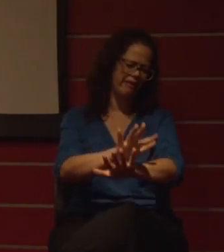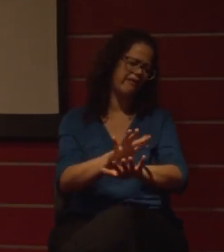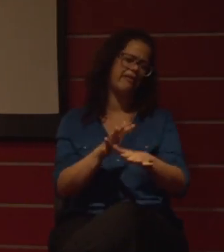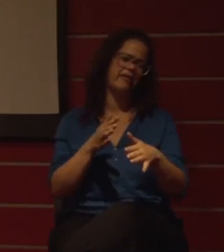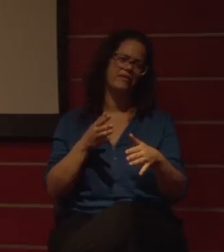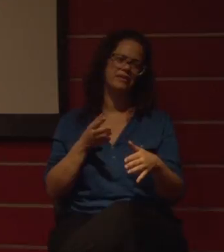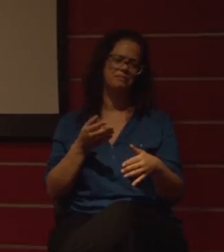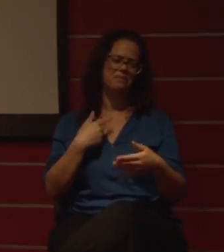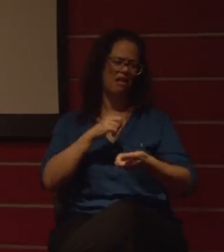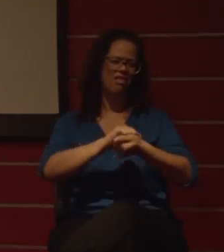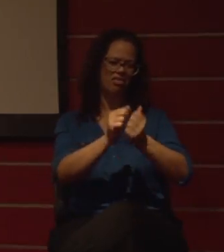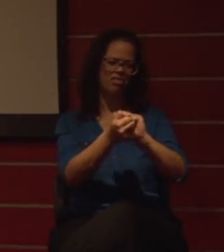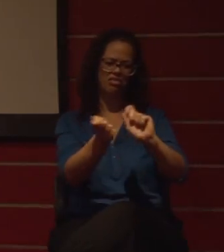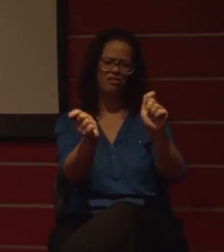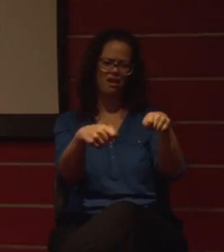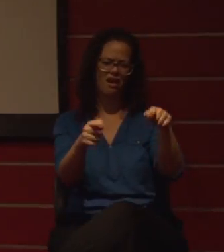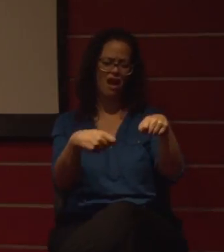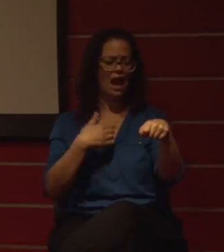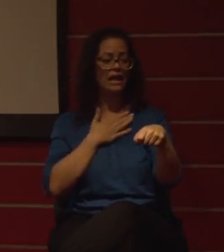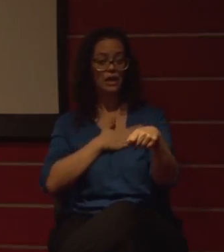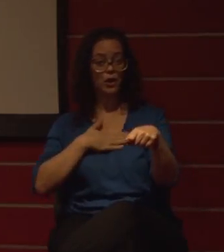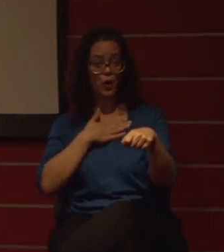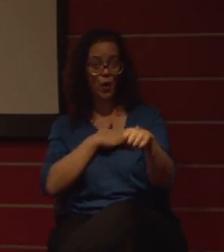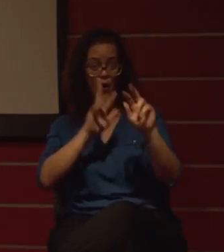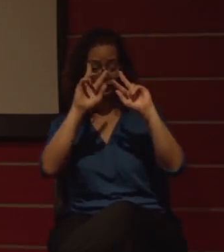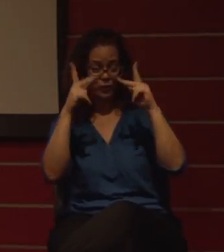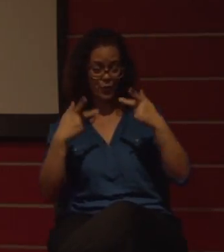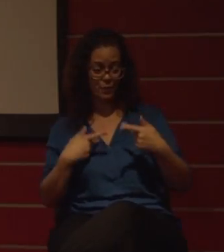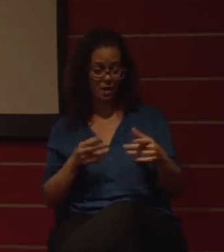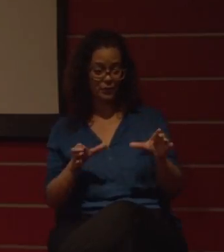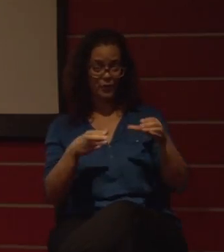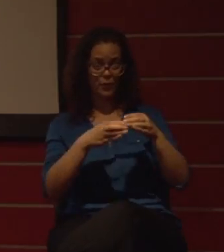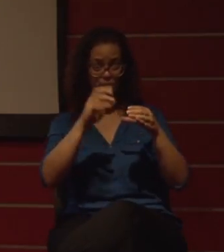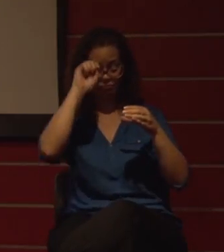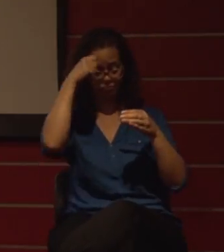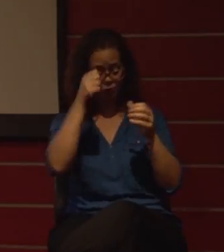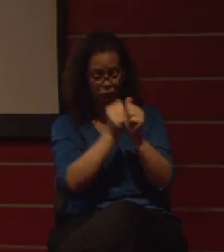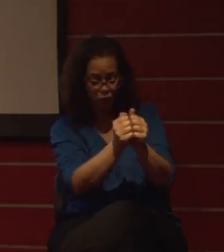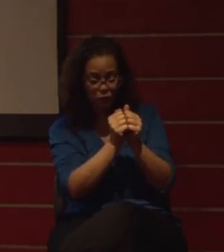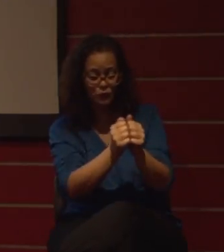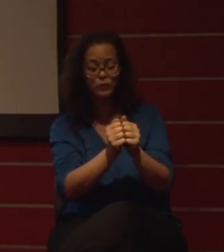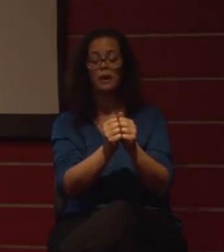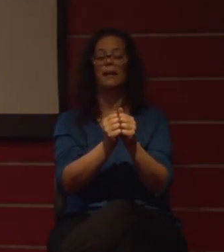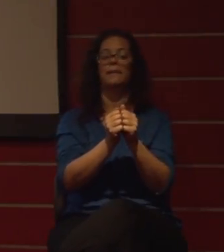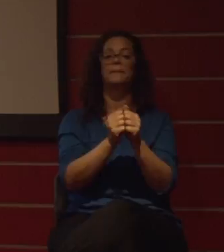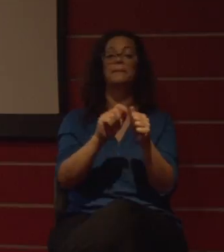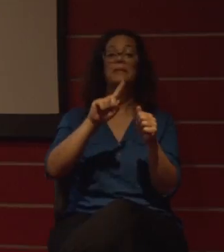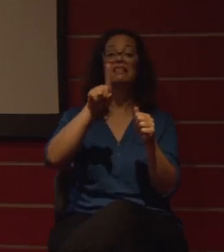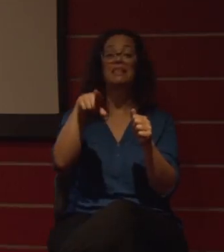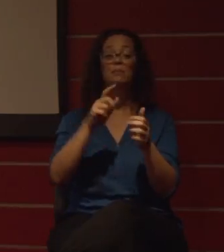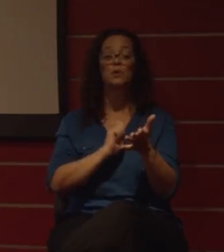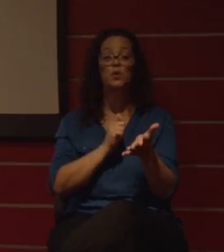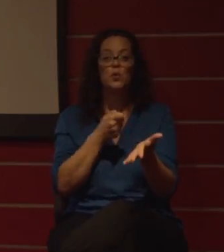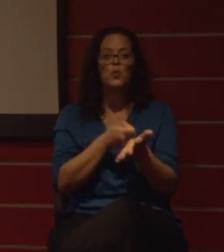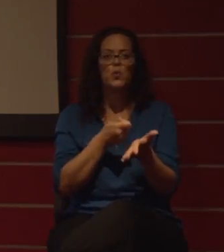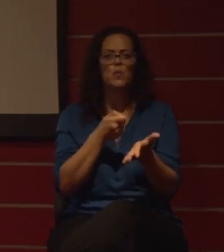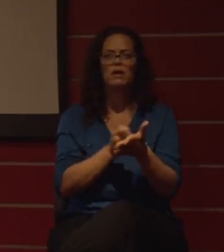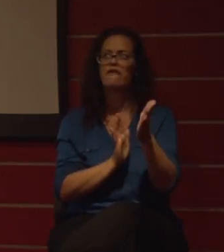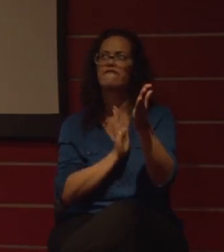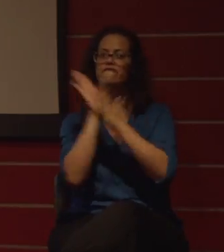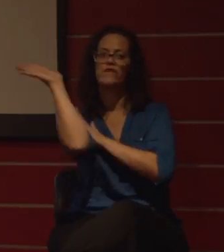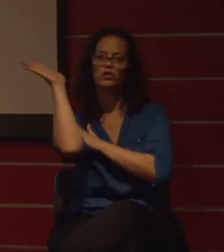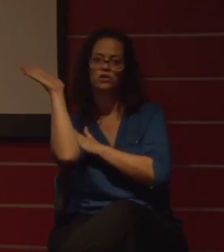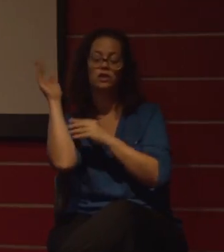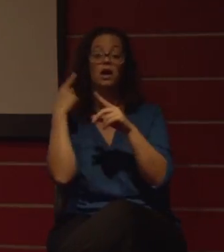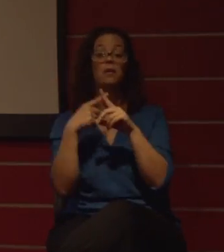que se adaptando e até gostando de viver nessa comunidade e depois ele é obrigado a fugir quando ele fica